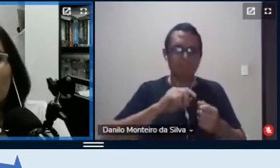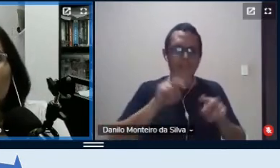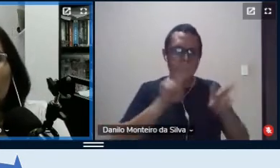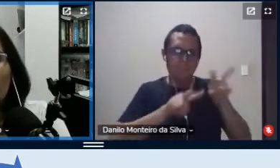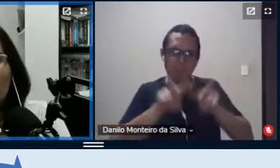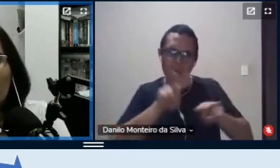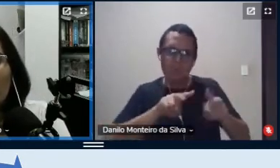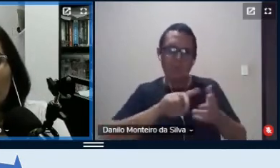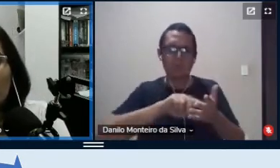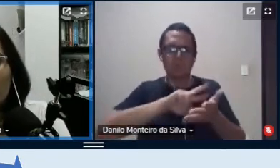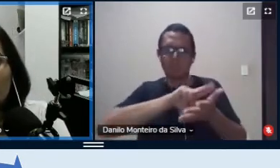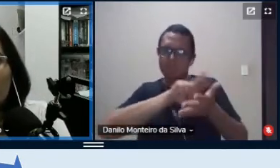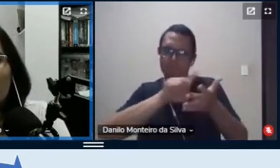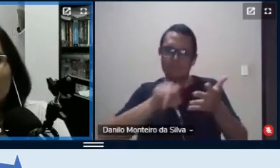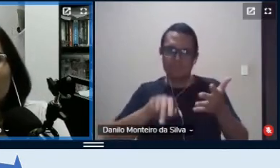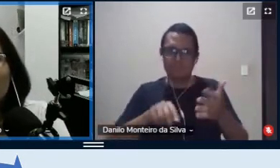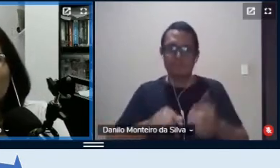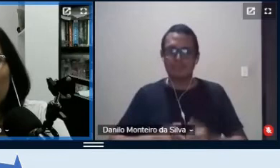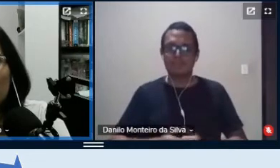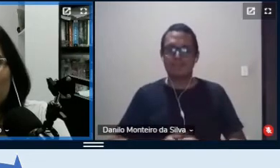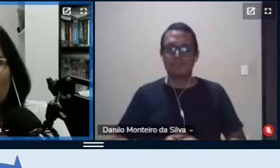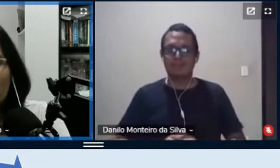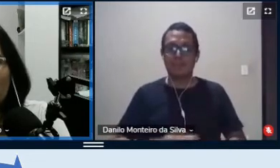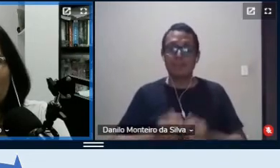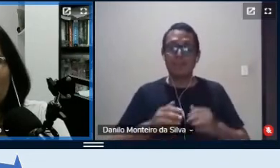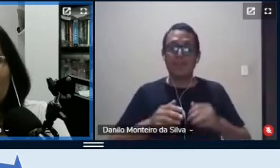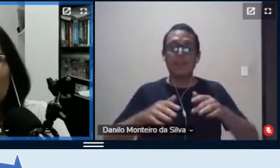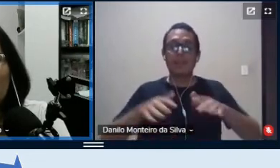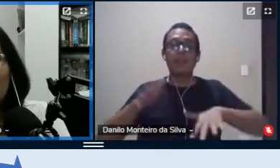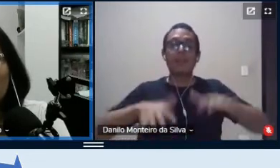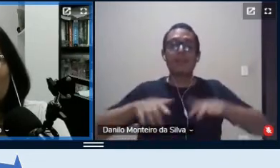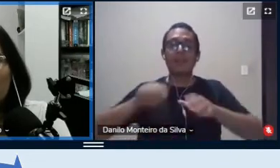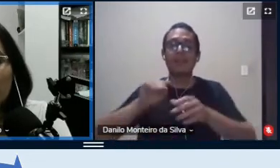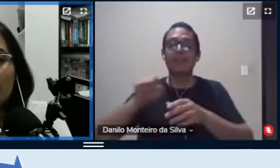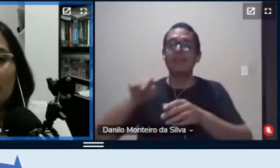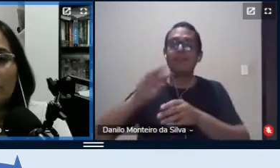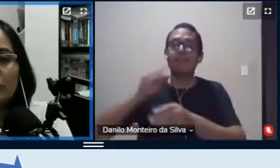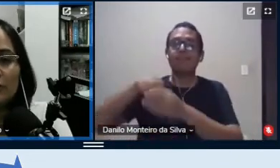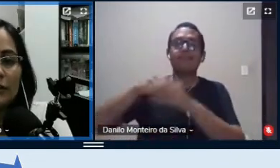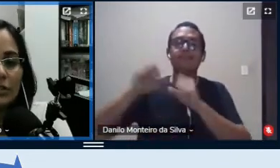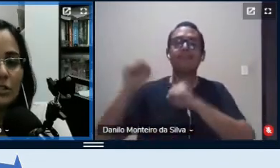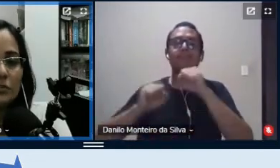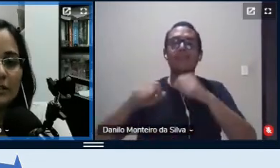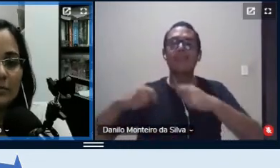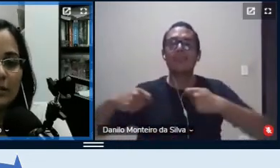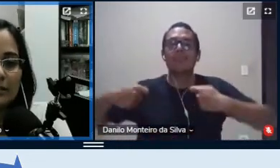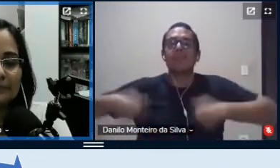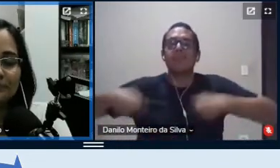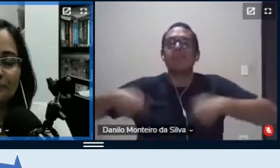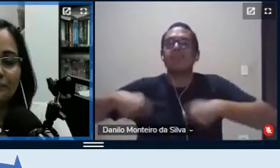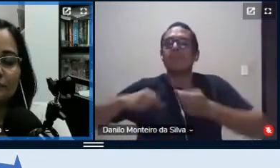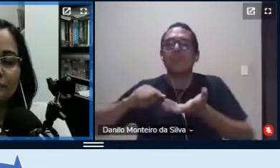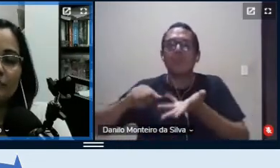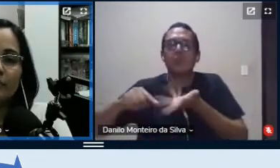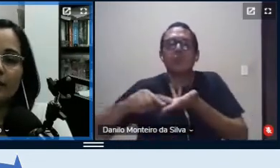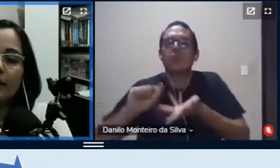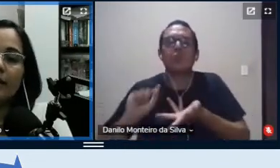Vai da precisão da indústria, né? Para definir qual ensaio que a gente vai trabalhar.